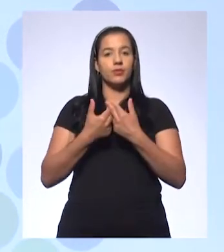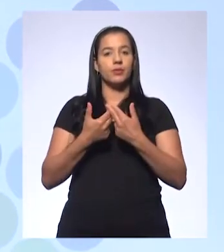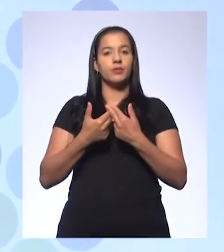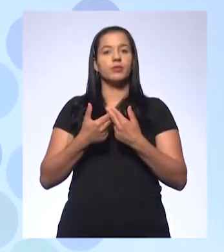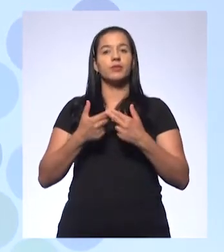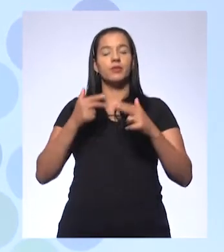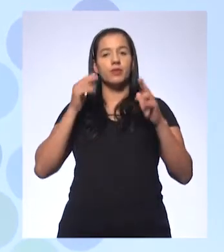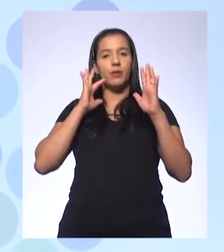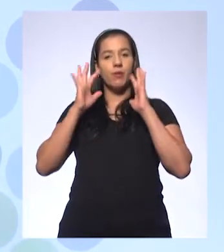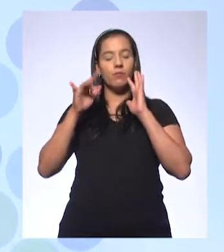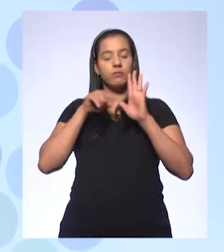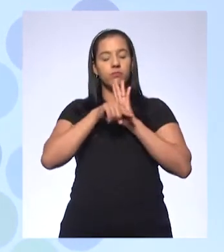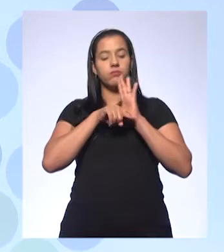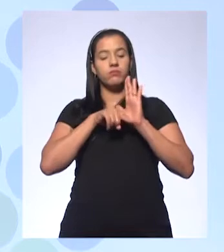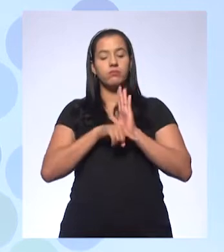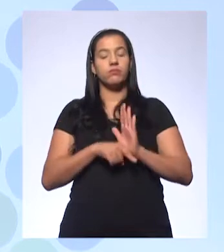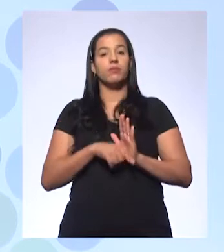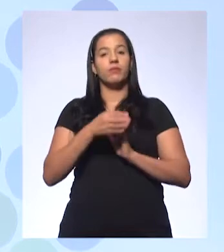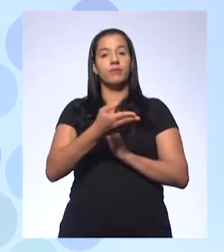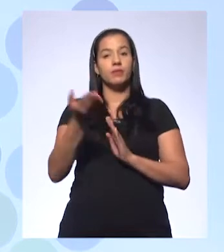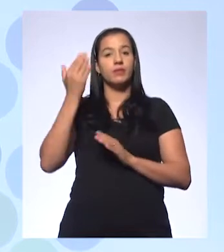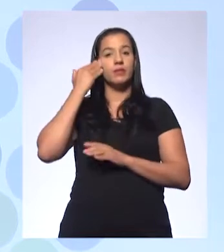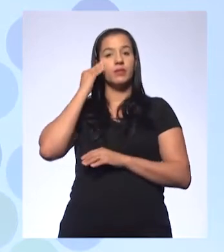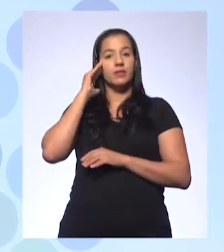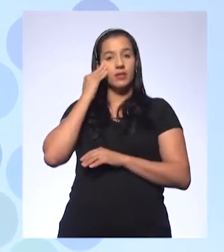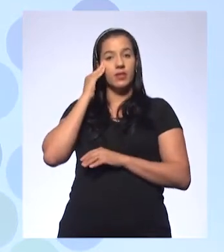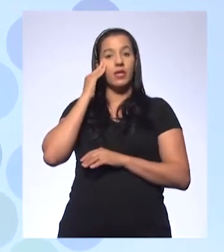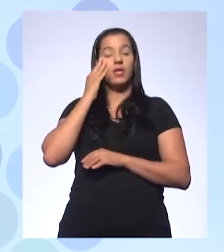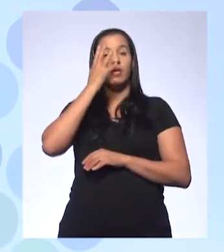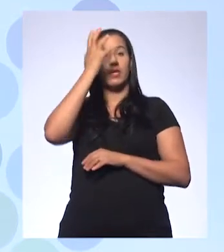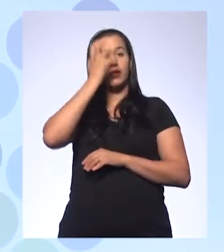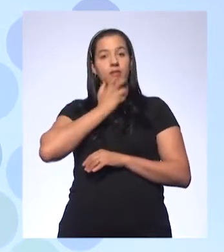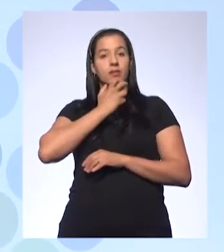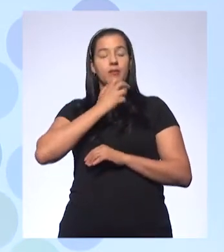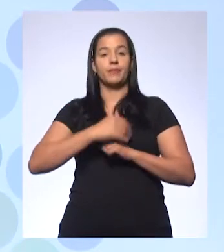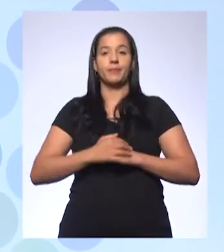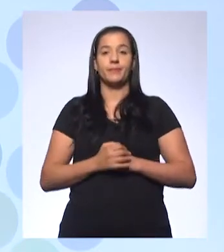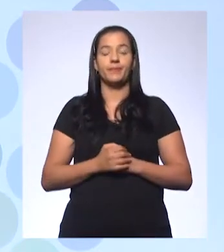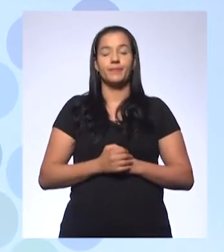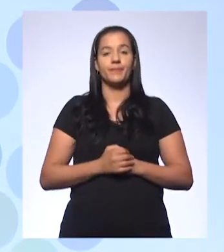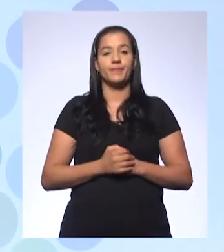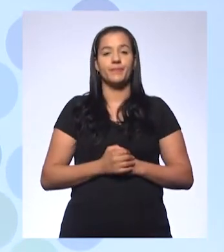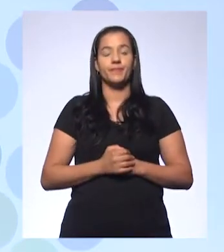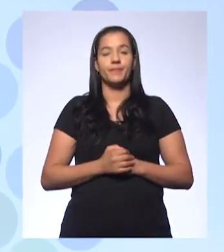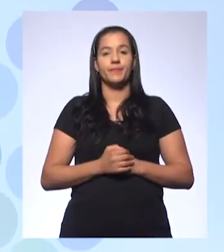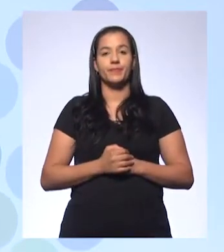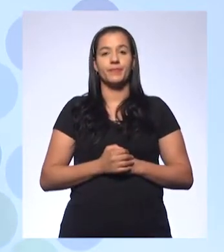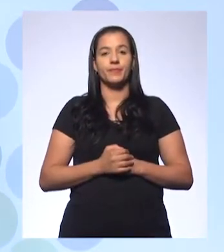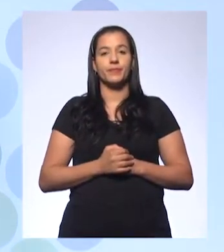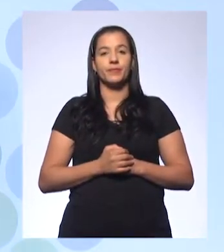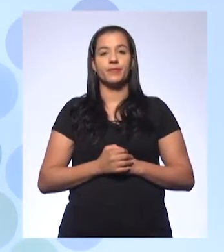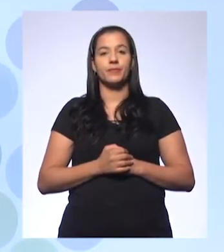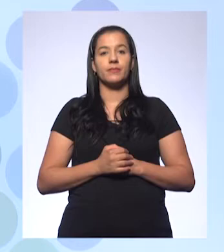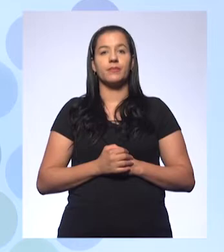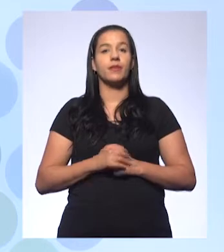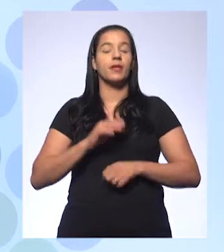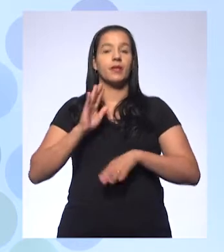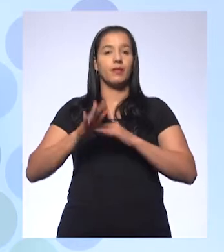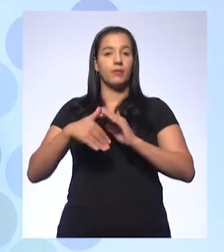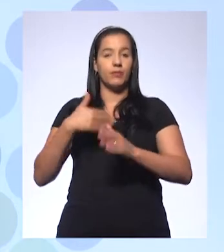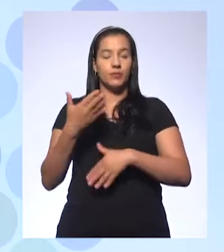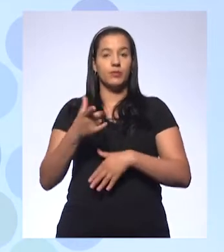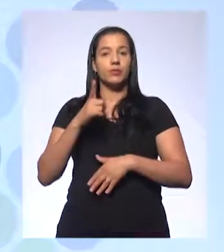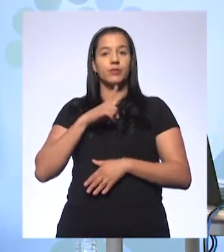de sífilis, para você entender que é uma doença seríssima, tá bom? Muito bem. E aí você tem aí alguns dados